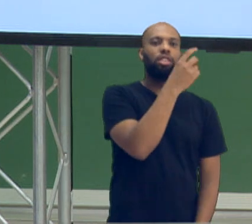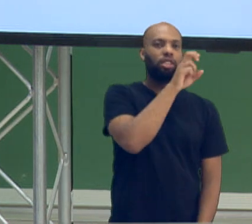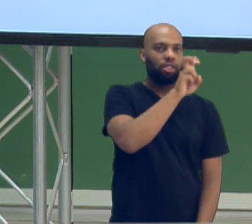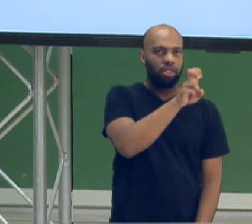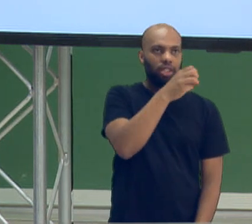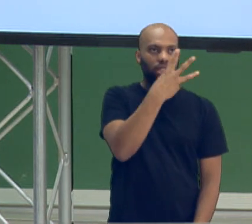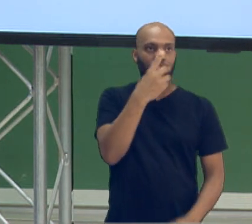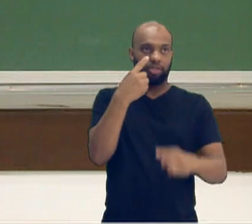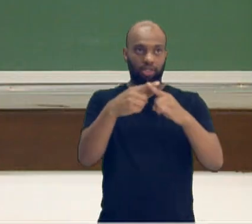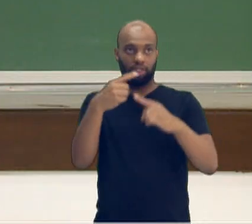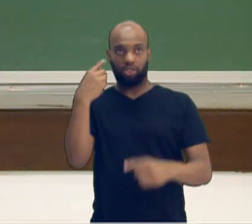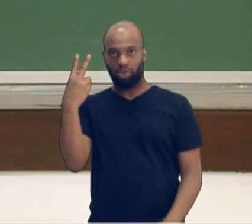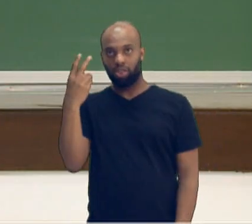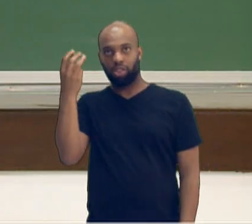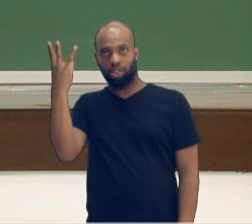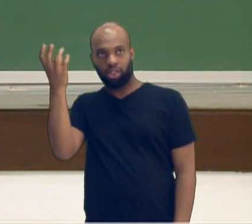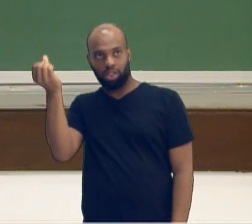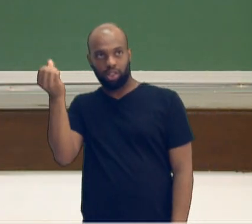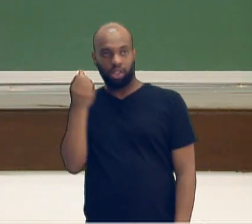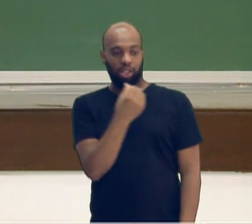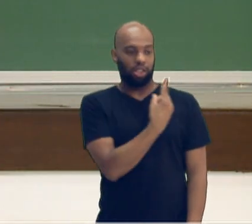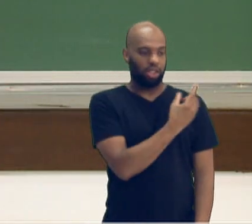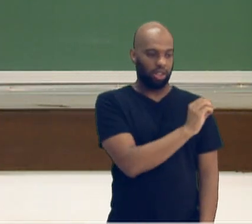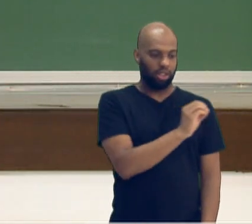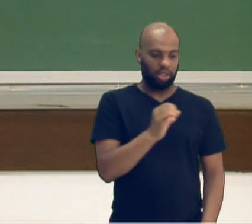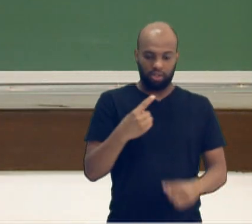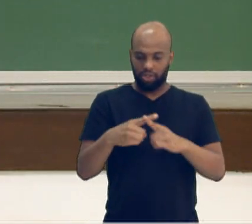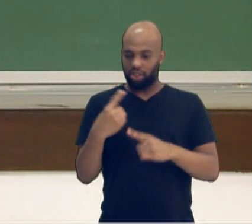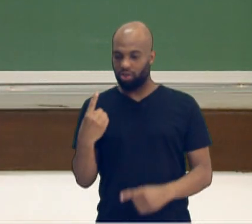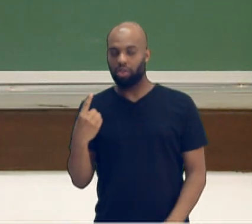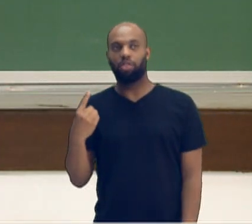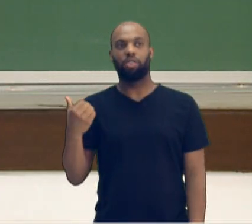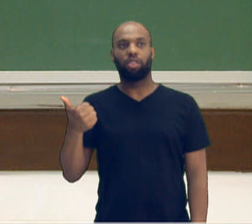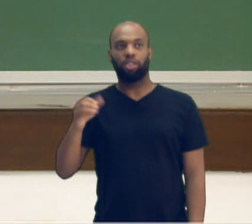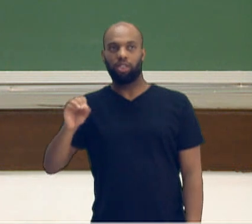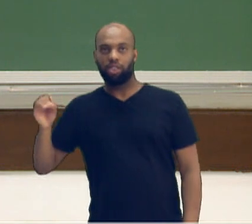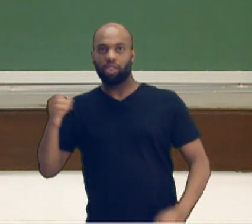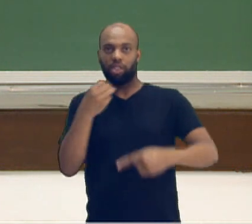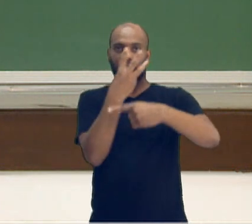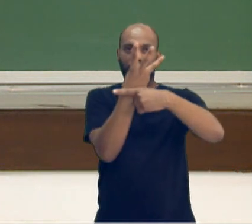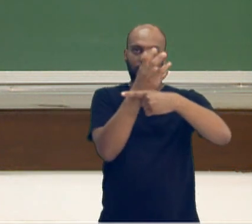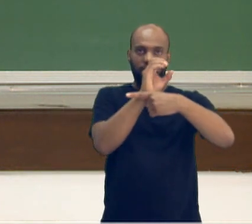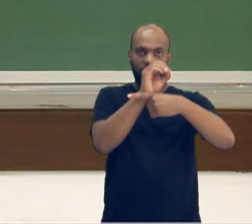306, 100 vezes 1, 100. Então, ficou 306 centésimos.